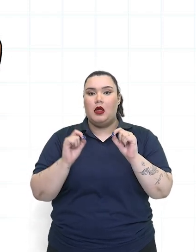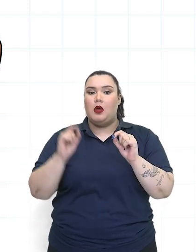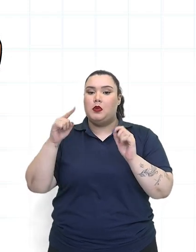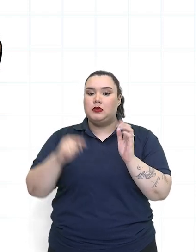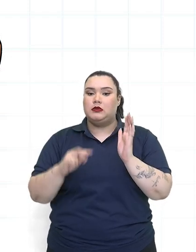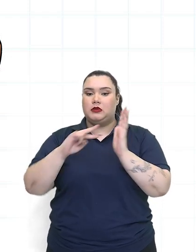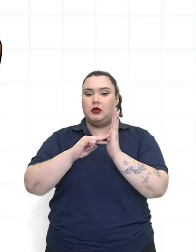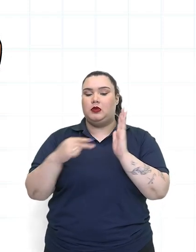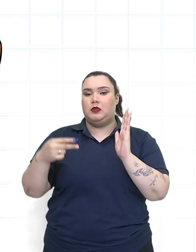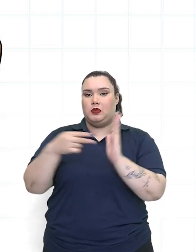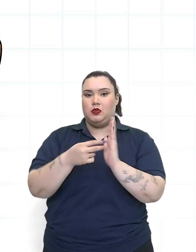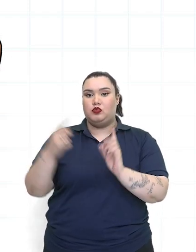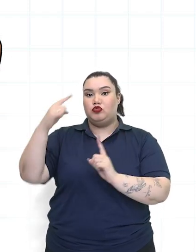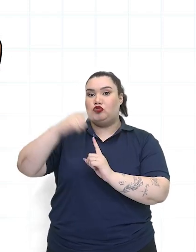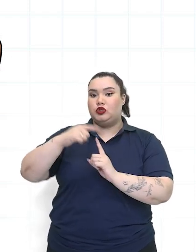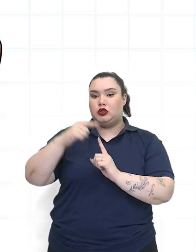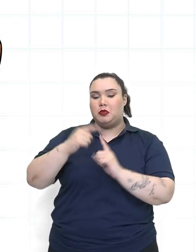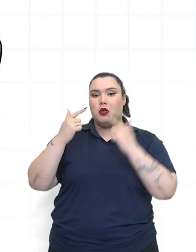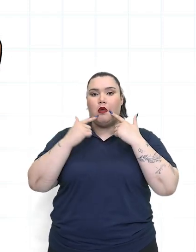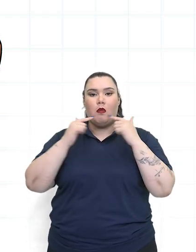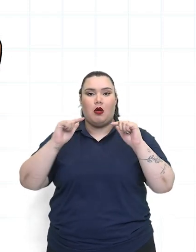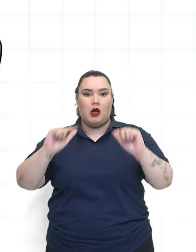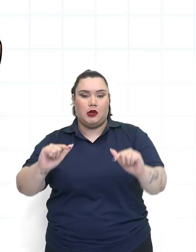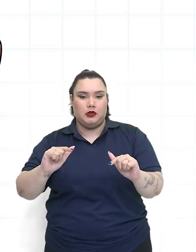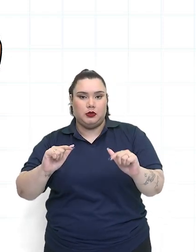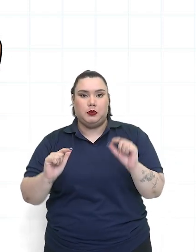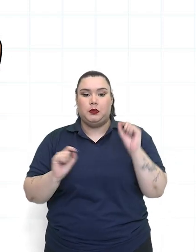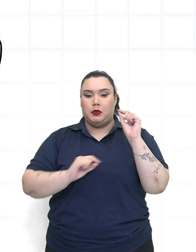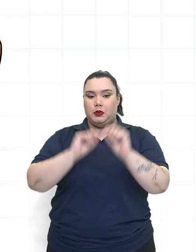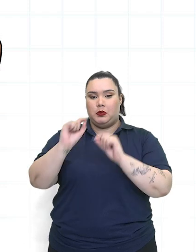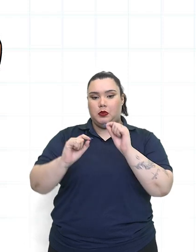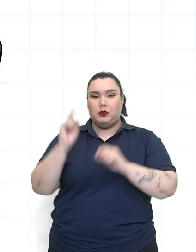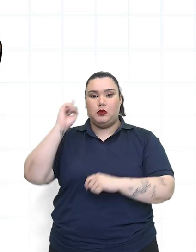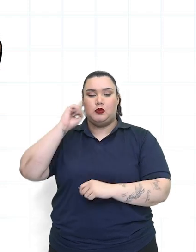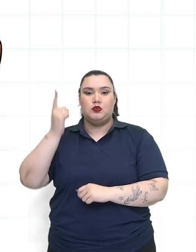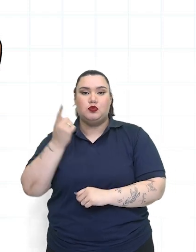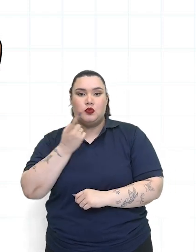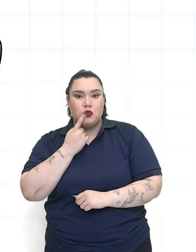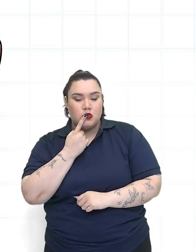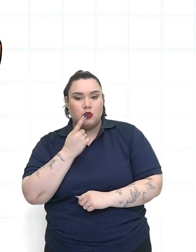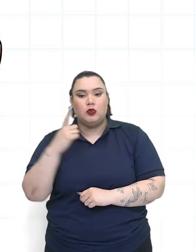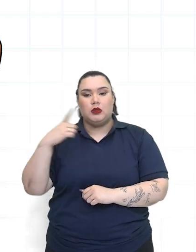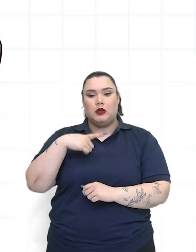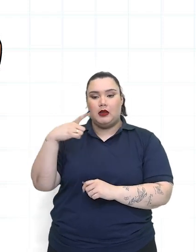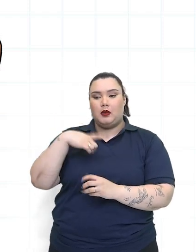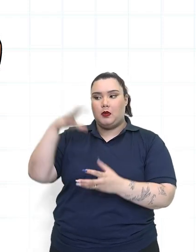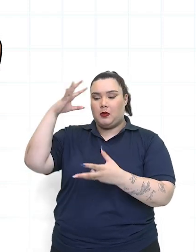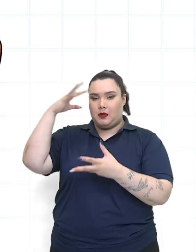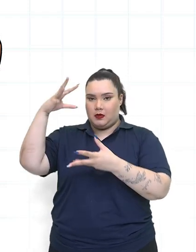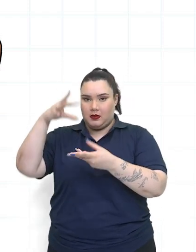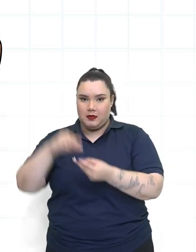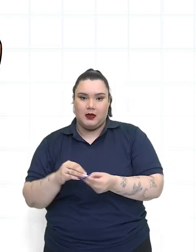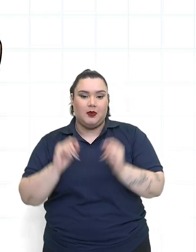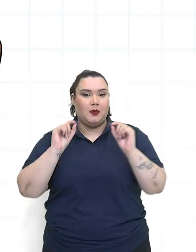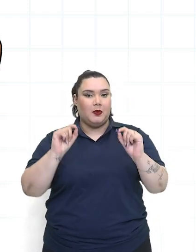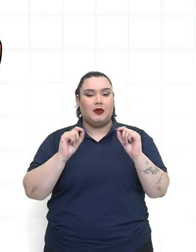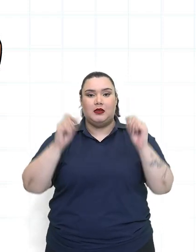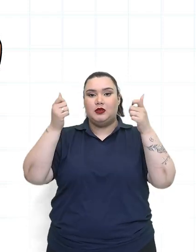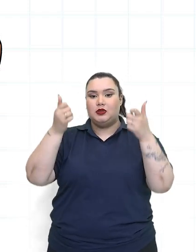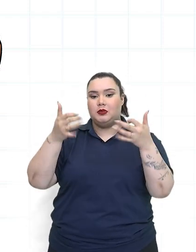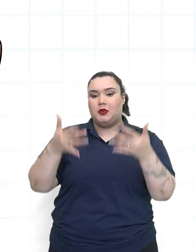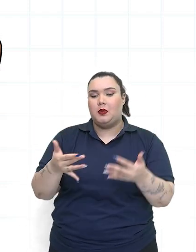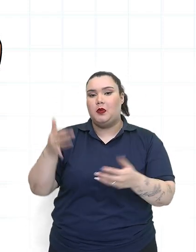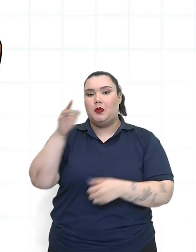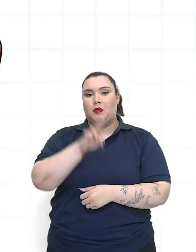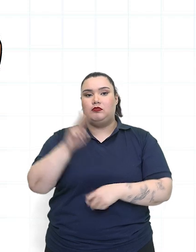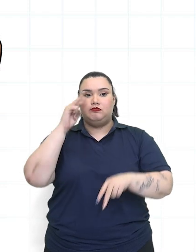Nós temos uma forma de linguagem em que os surdos mudos, eles vão compreender o que está sendo dito